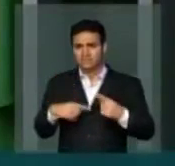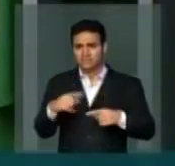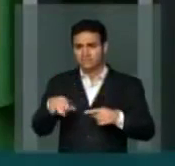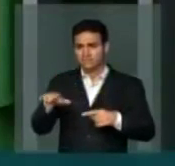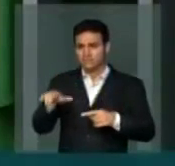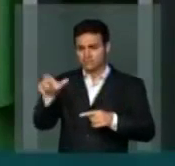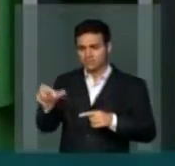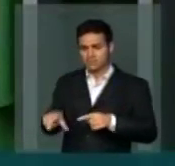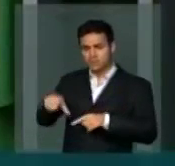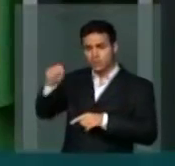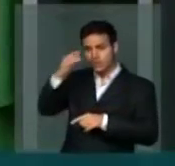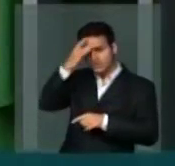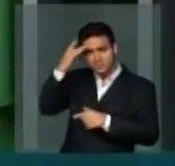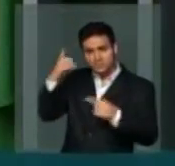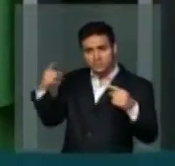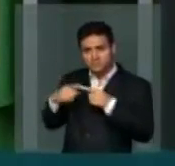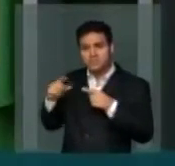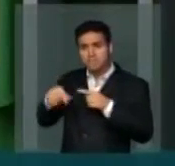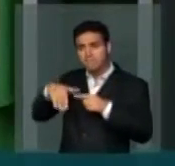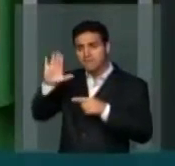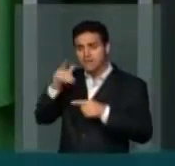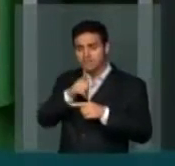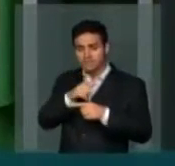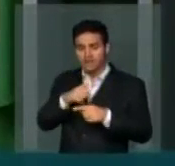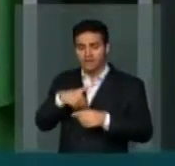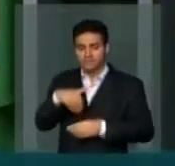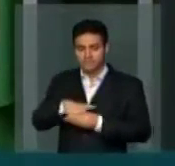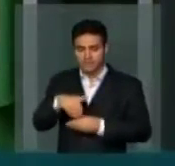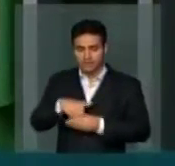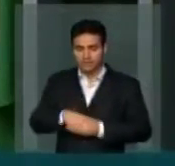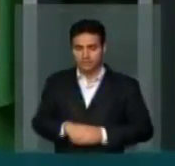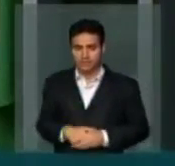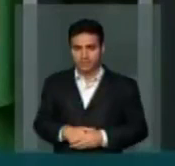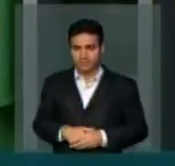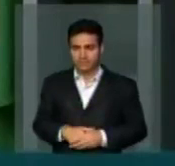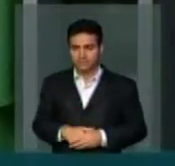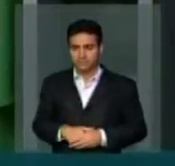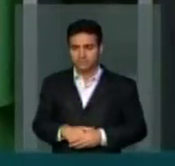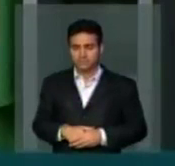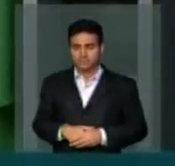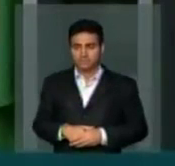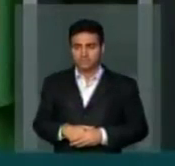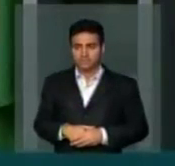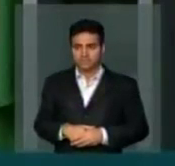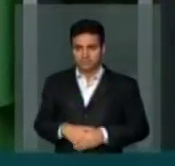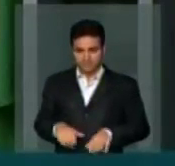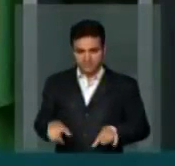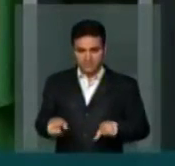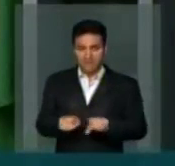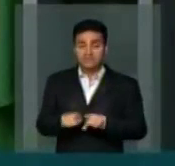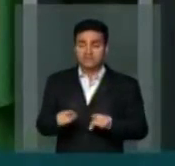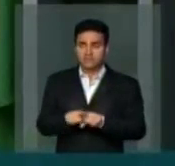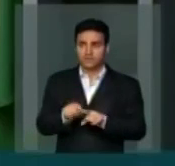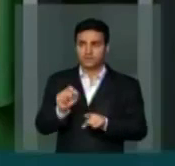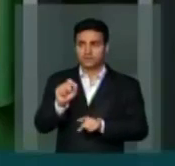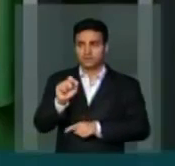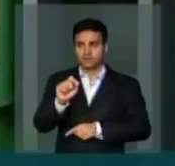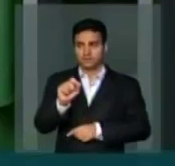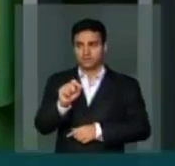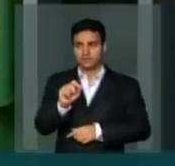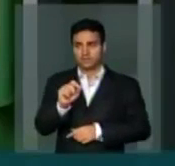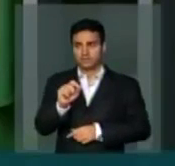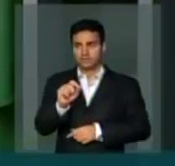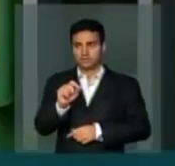atividade pública de caráter eletivo. E nesta franca e flagrante decadência, resta aos